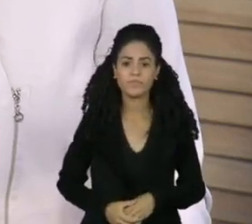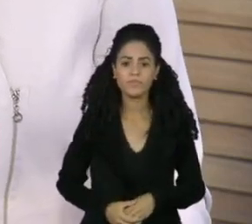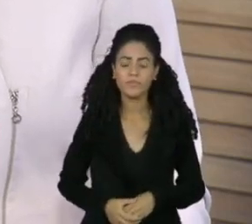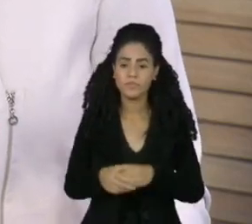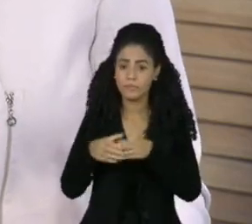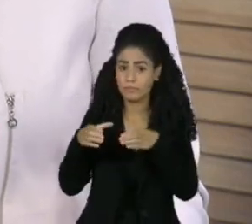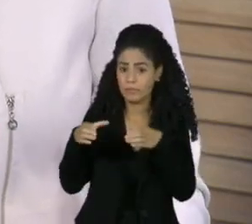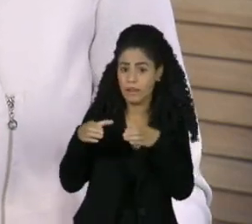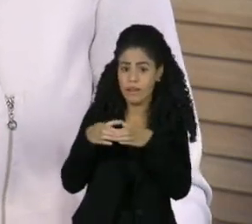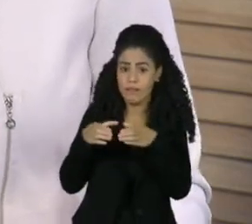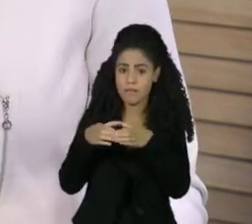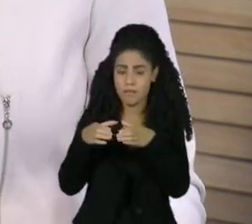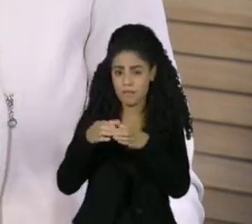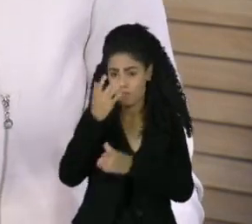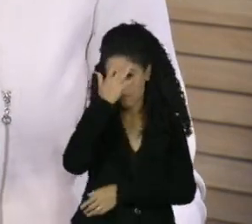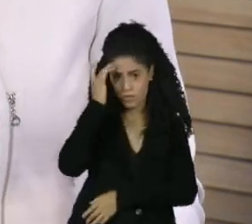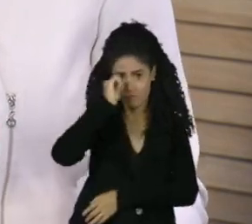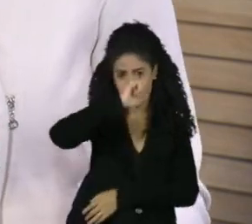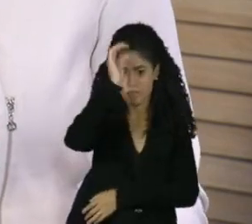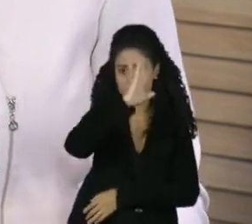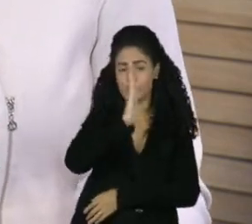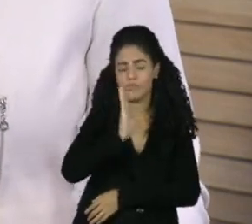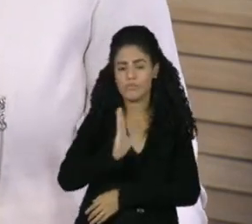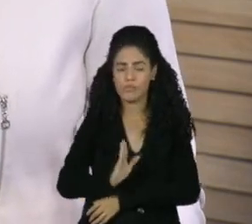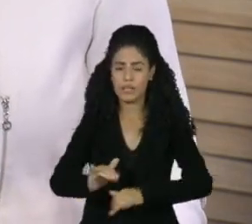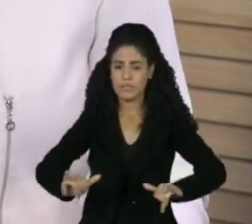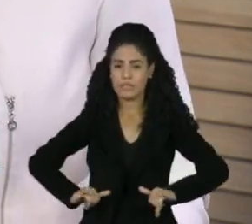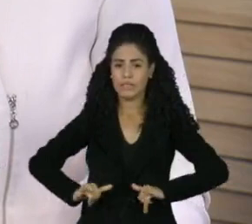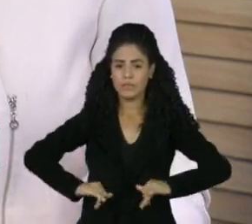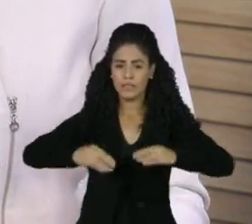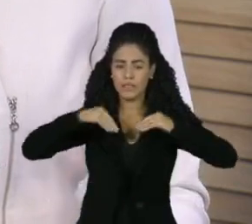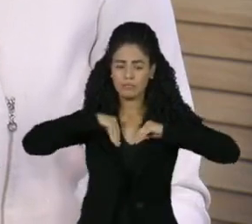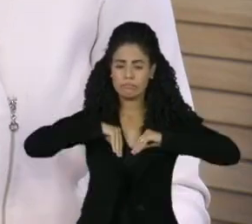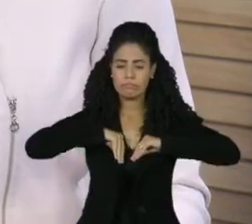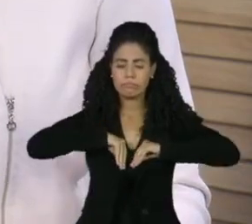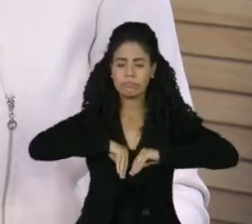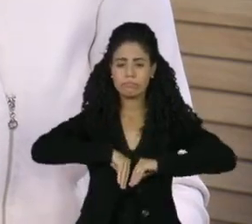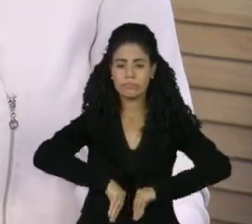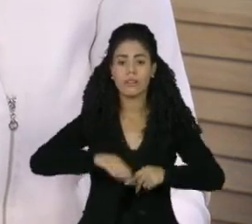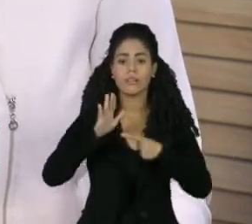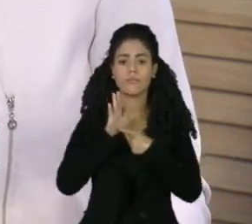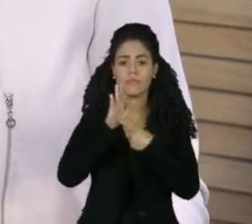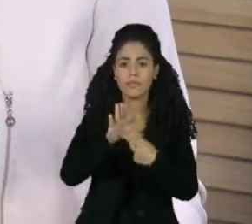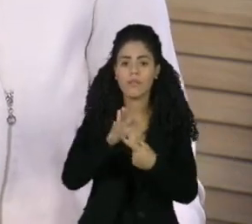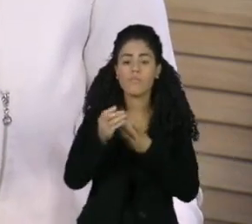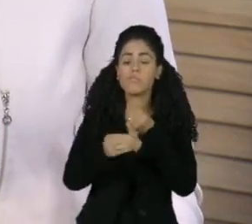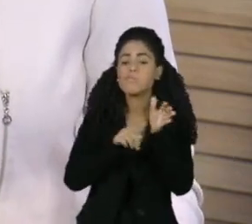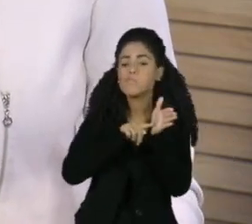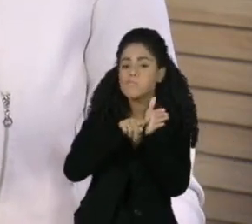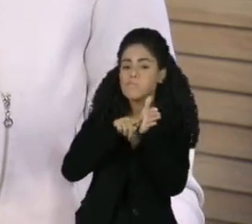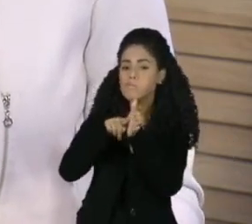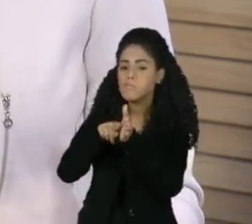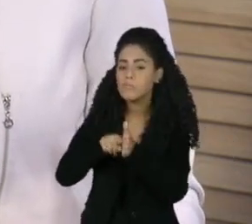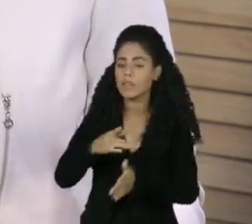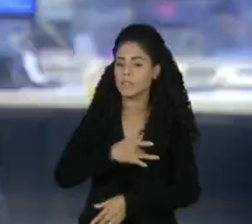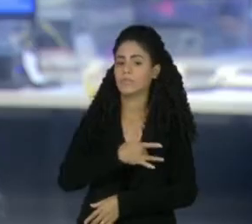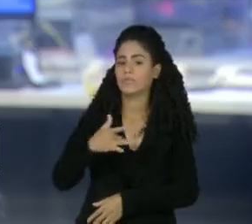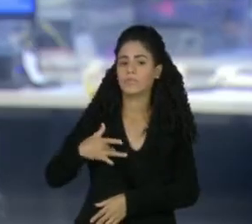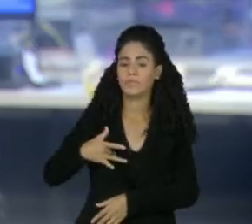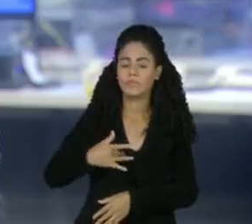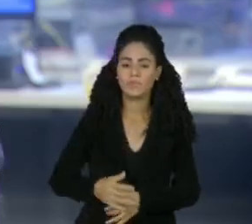Um grupo maior de brasileiros passou a sofrer de depressão. É o que aponta uma pesquisa realizada pelo Ministério da